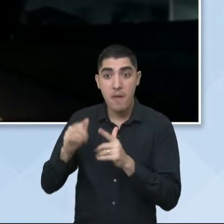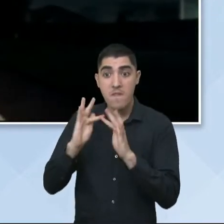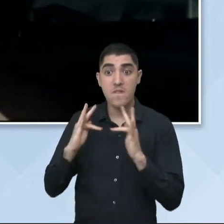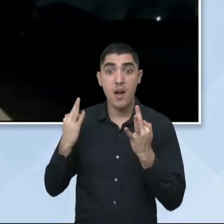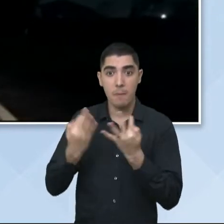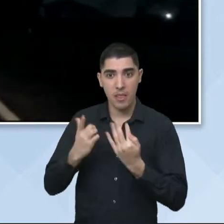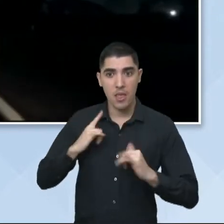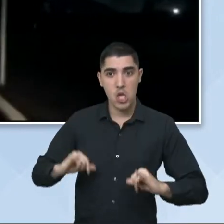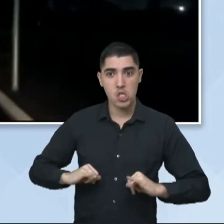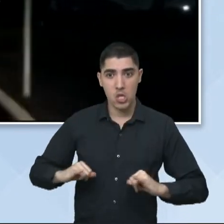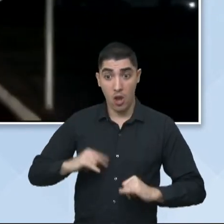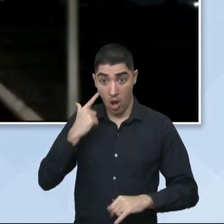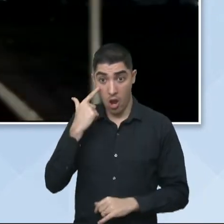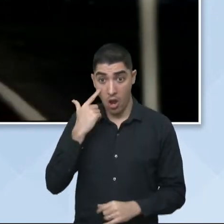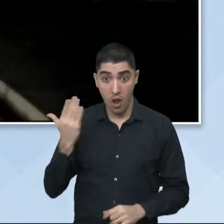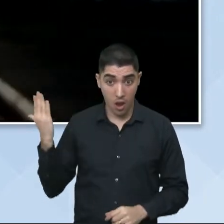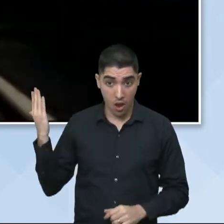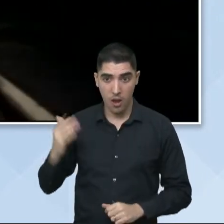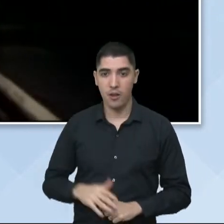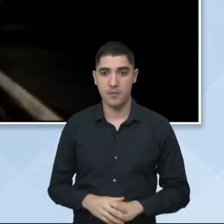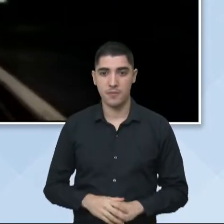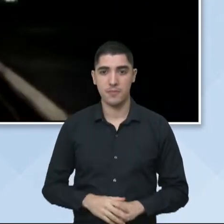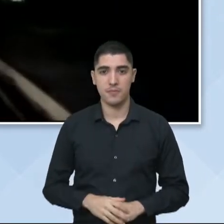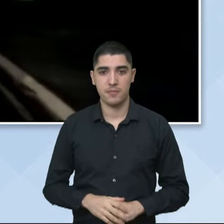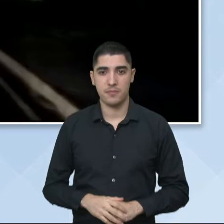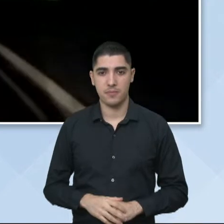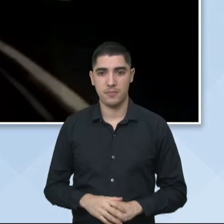correndo lá. Olha a clareza sua.